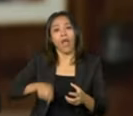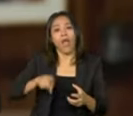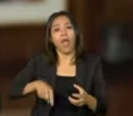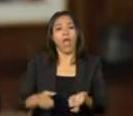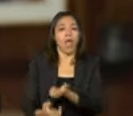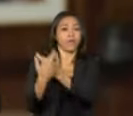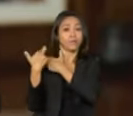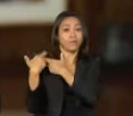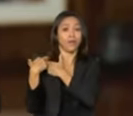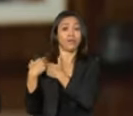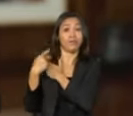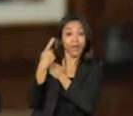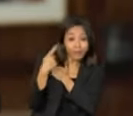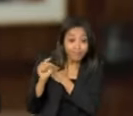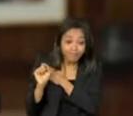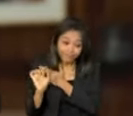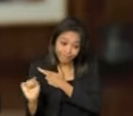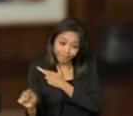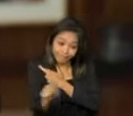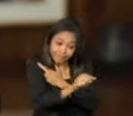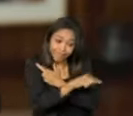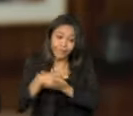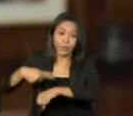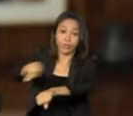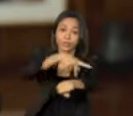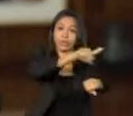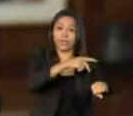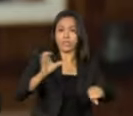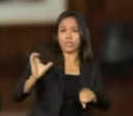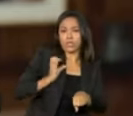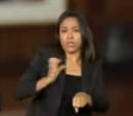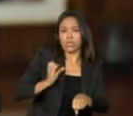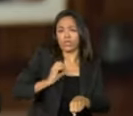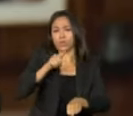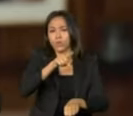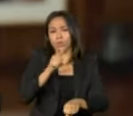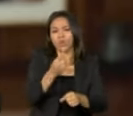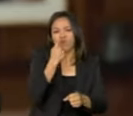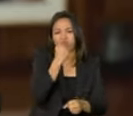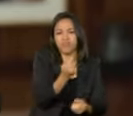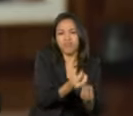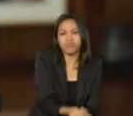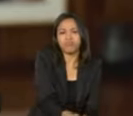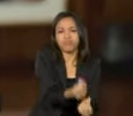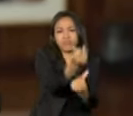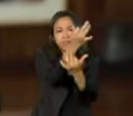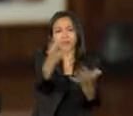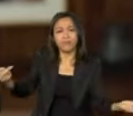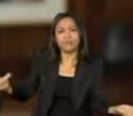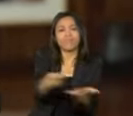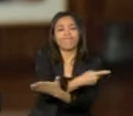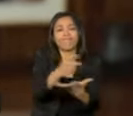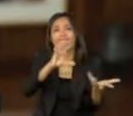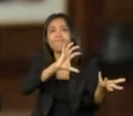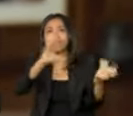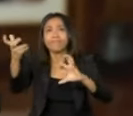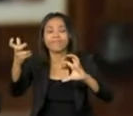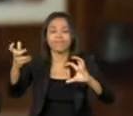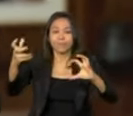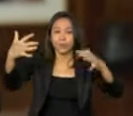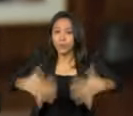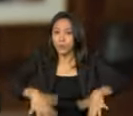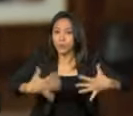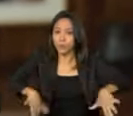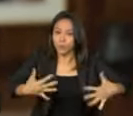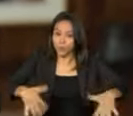recai sobre os países ricos, cujo histórico de emissões culminou na crise climática que nos aflige hoje.